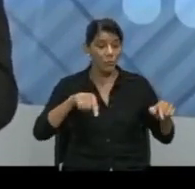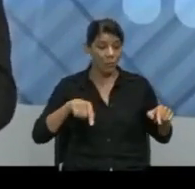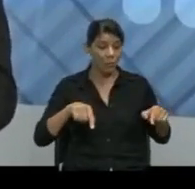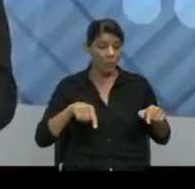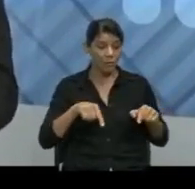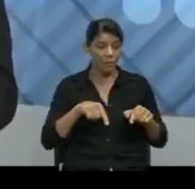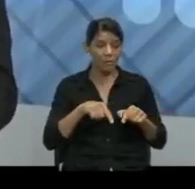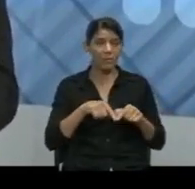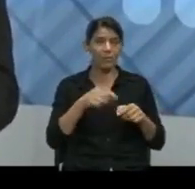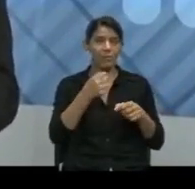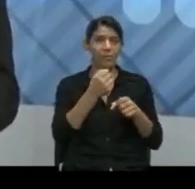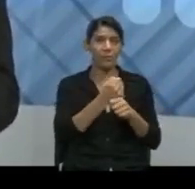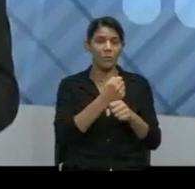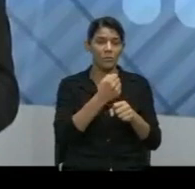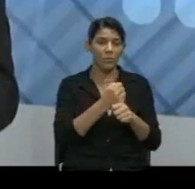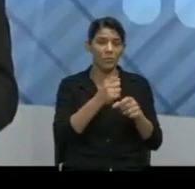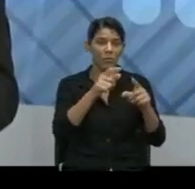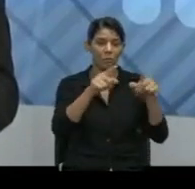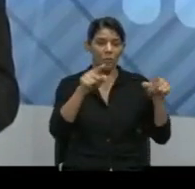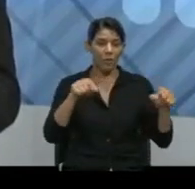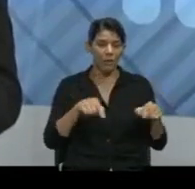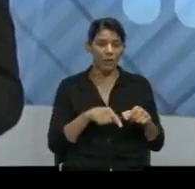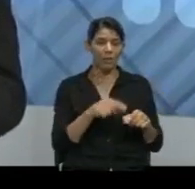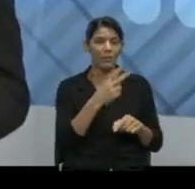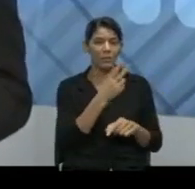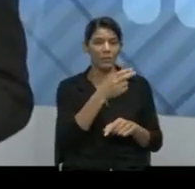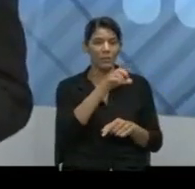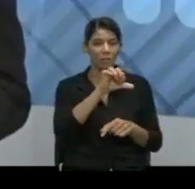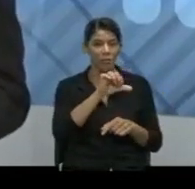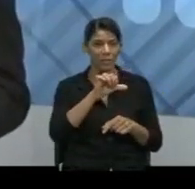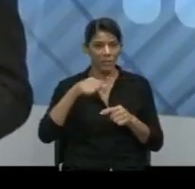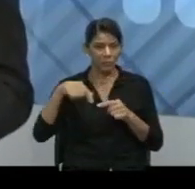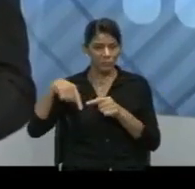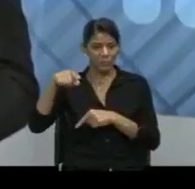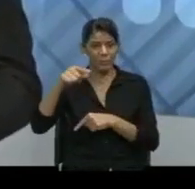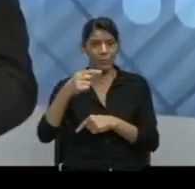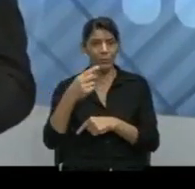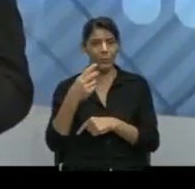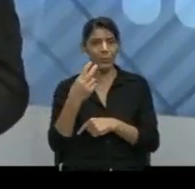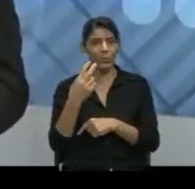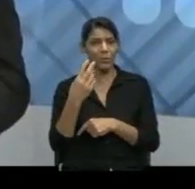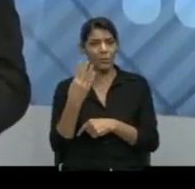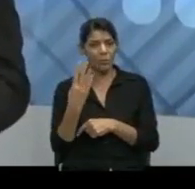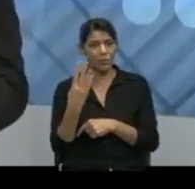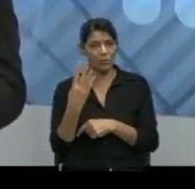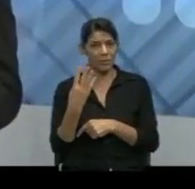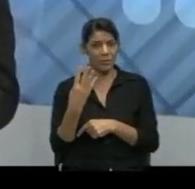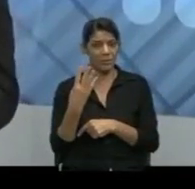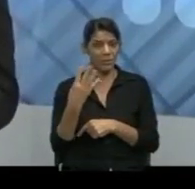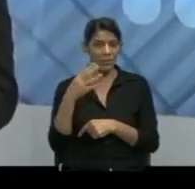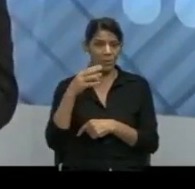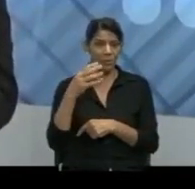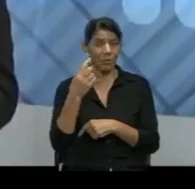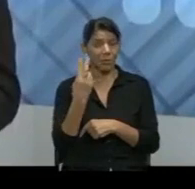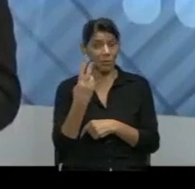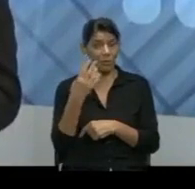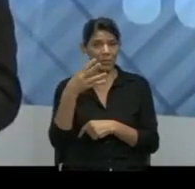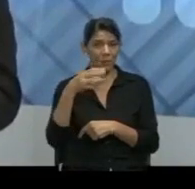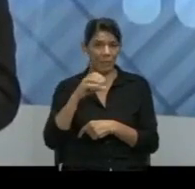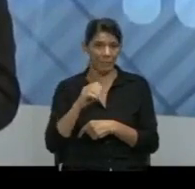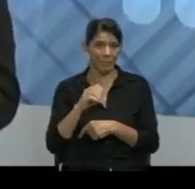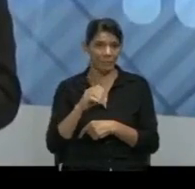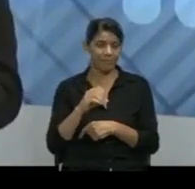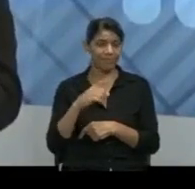uma obra quadrada de 2,90 por 2,40, tá? Então, sempre locar pelo